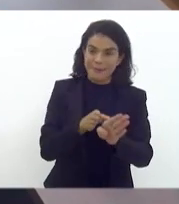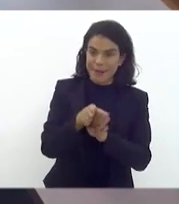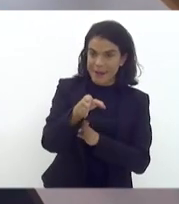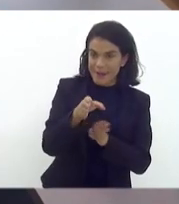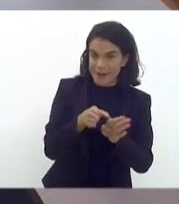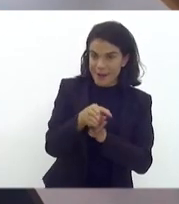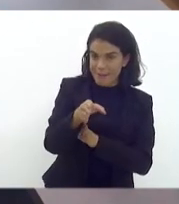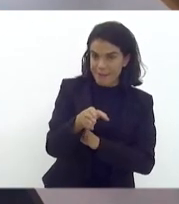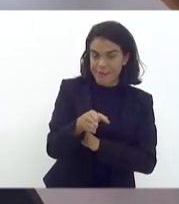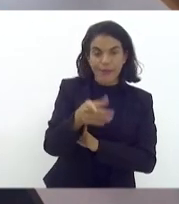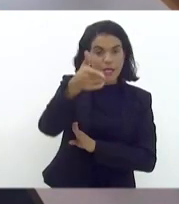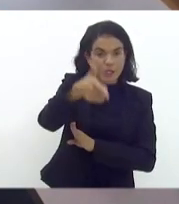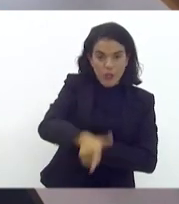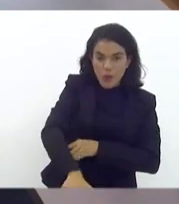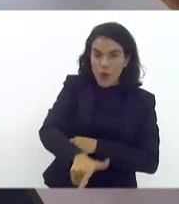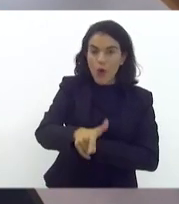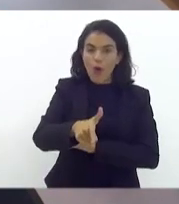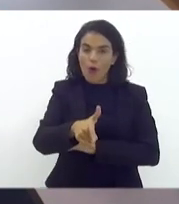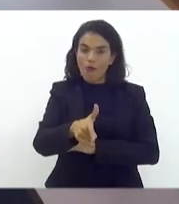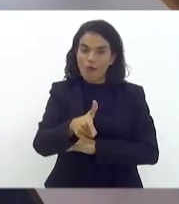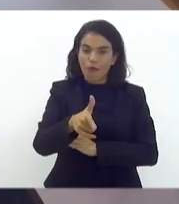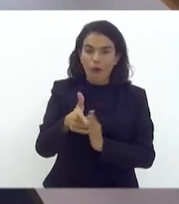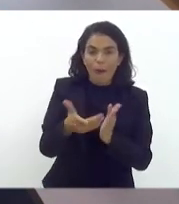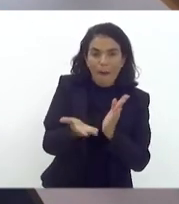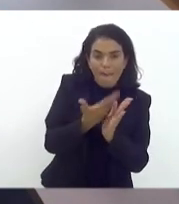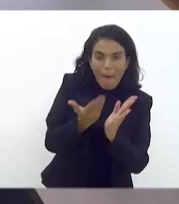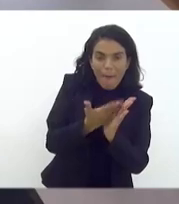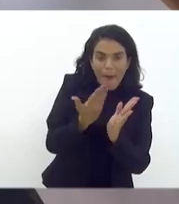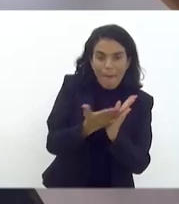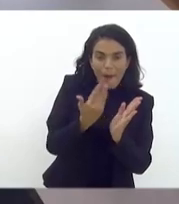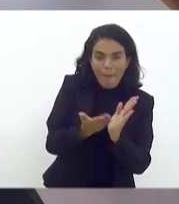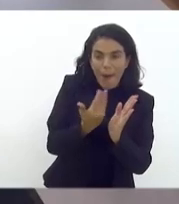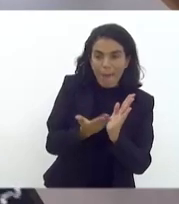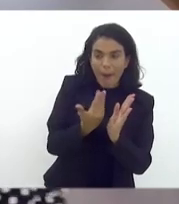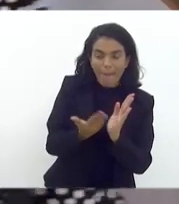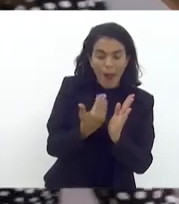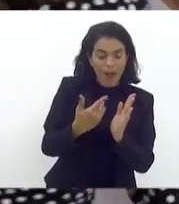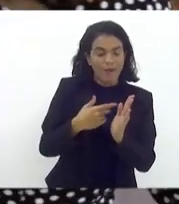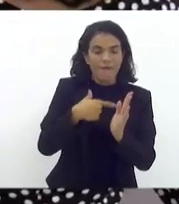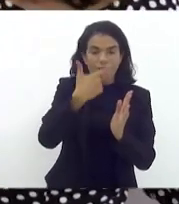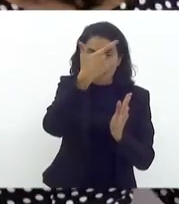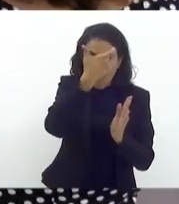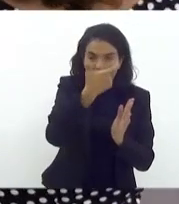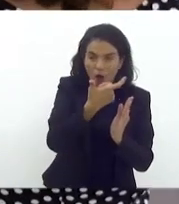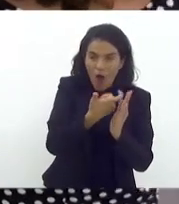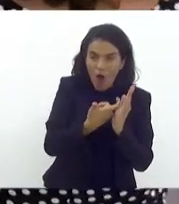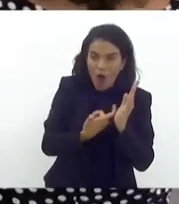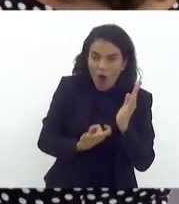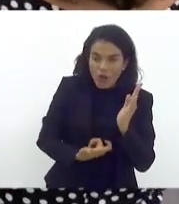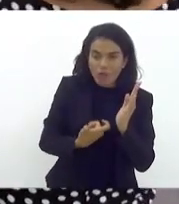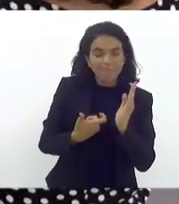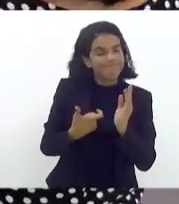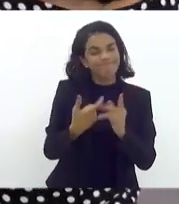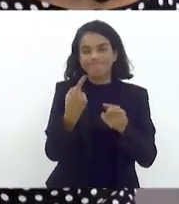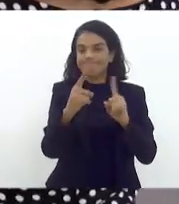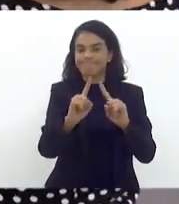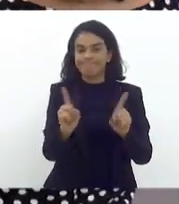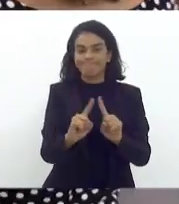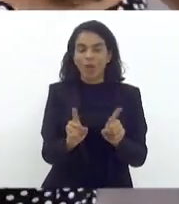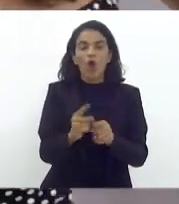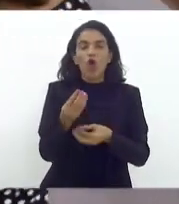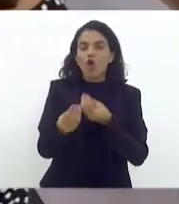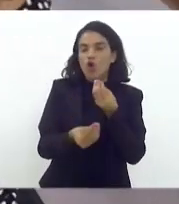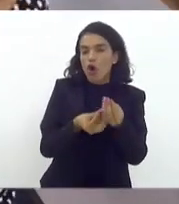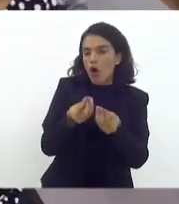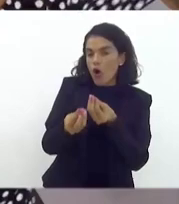não repetir reconhecimento O primeiro é que vai nós vamos ter que pensar como evitar que esses